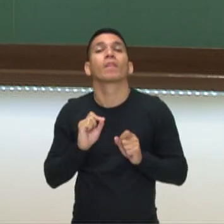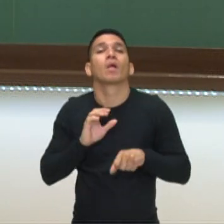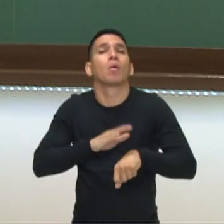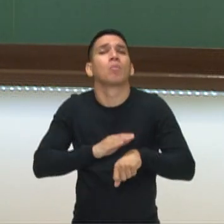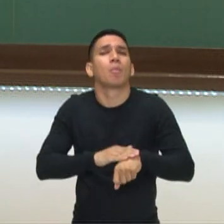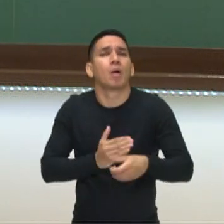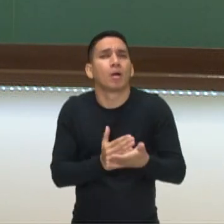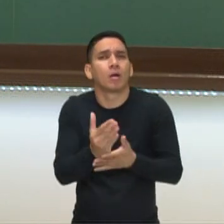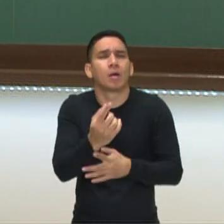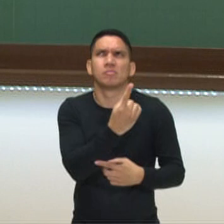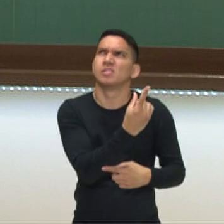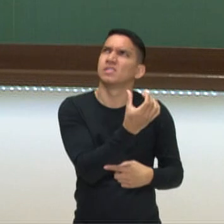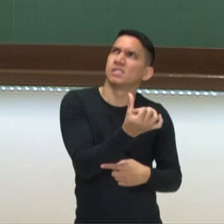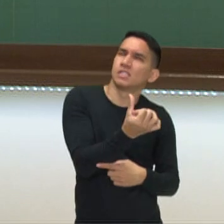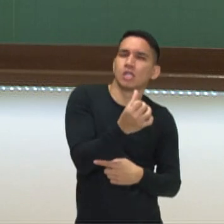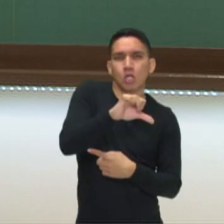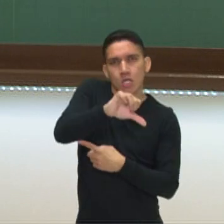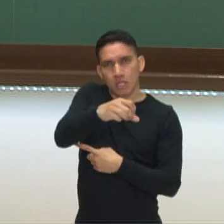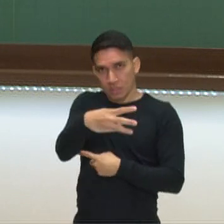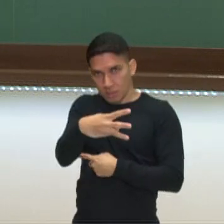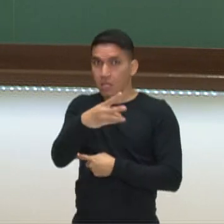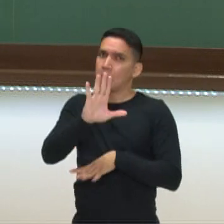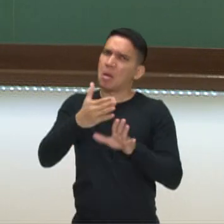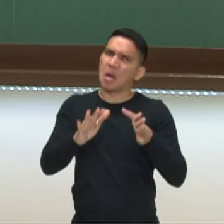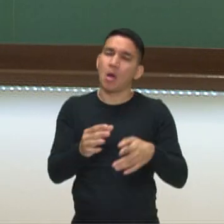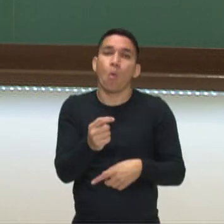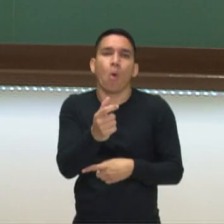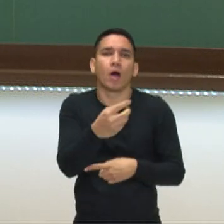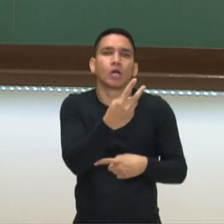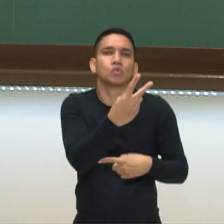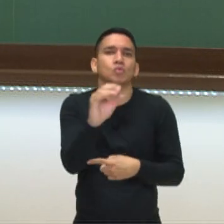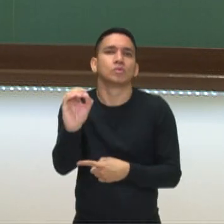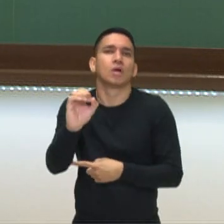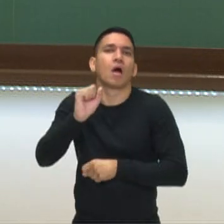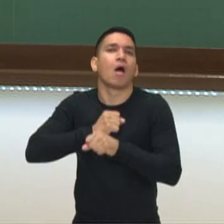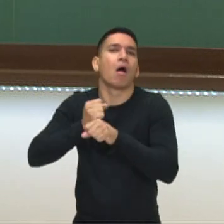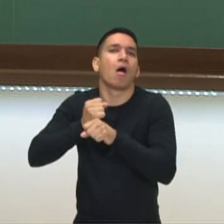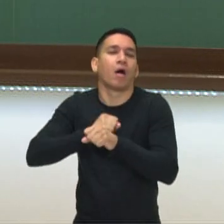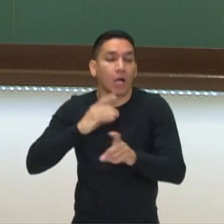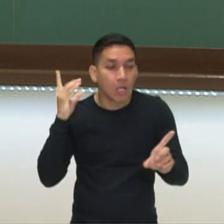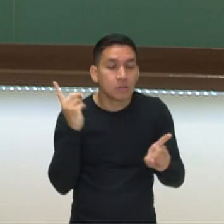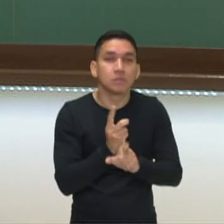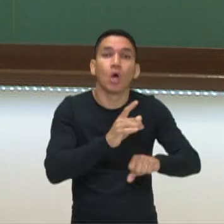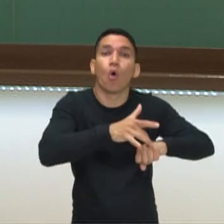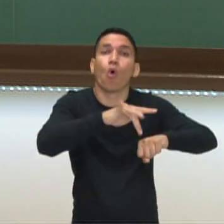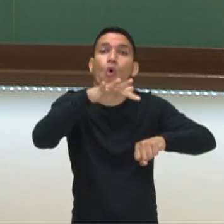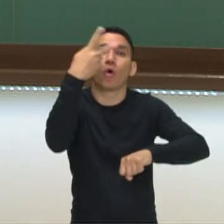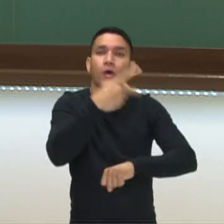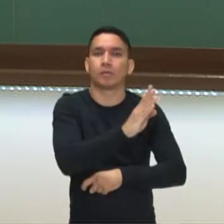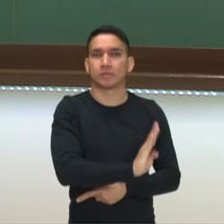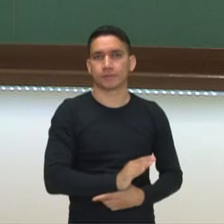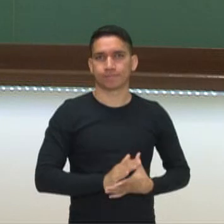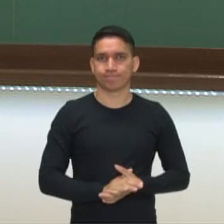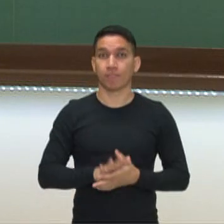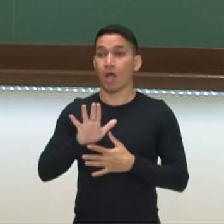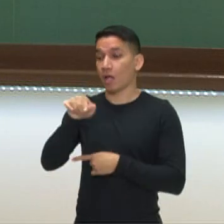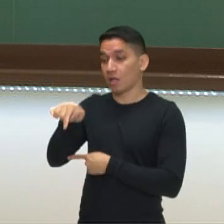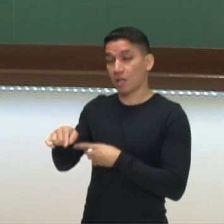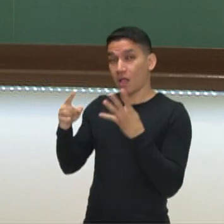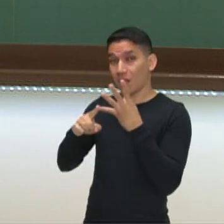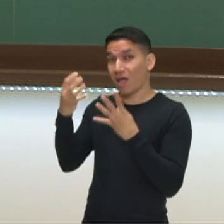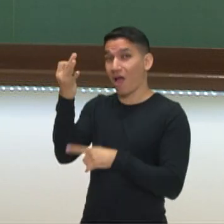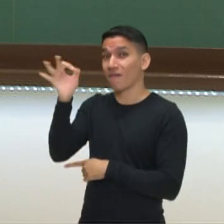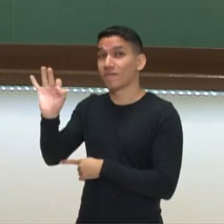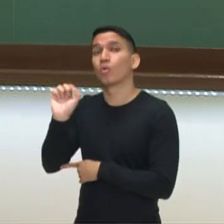de 1693. Então levaram quase 200 anos aí, né, para descobrir o ouro aqui no Brasil. Já na França, nós